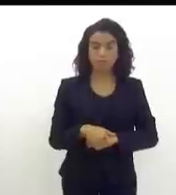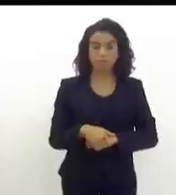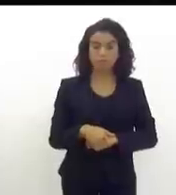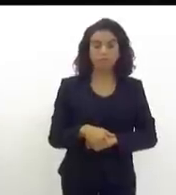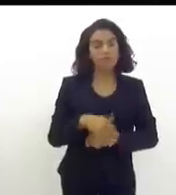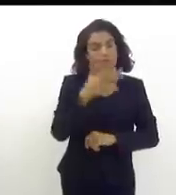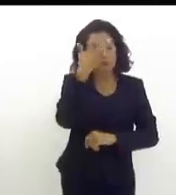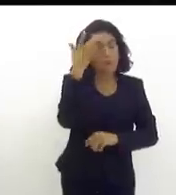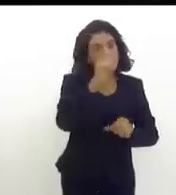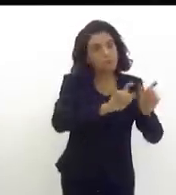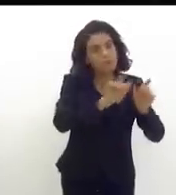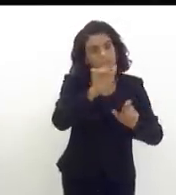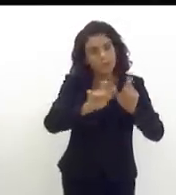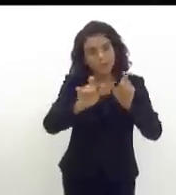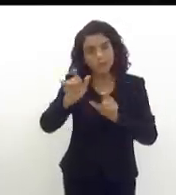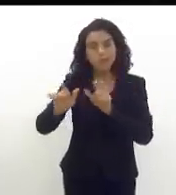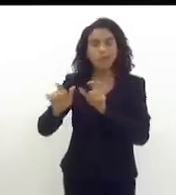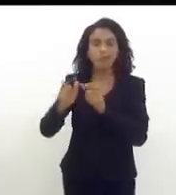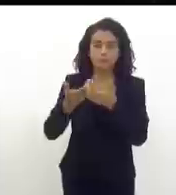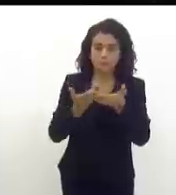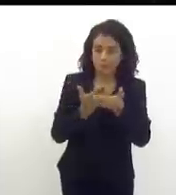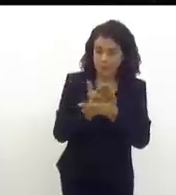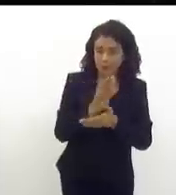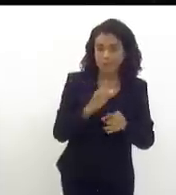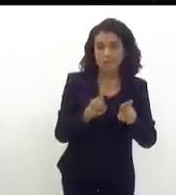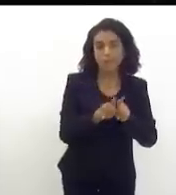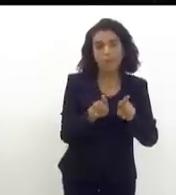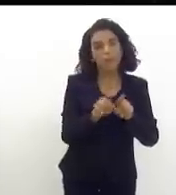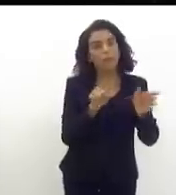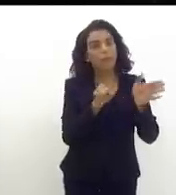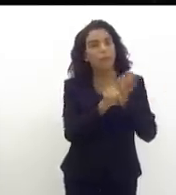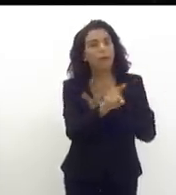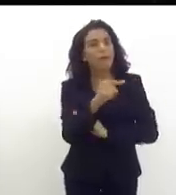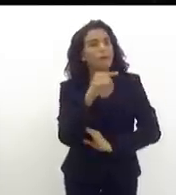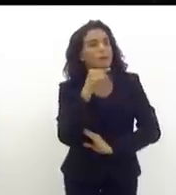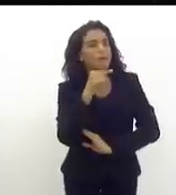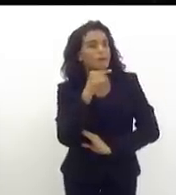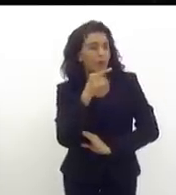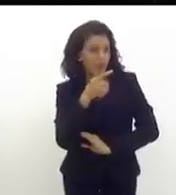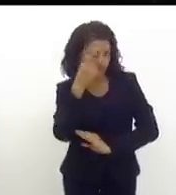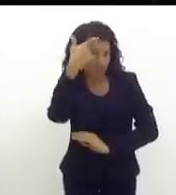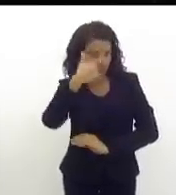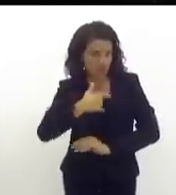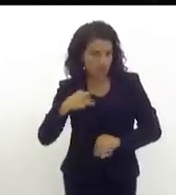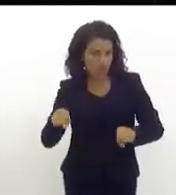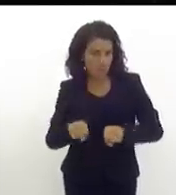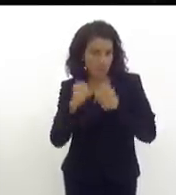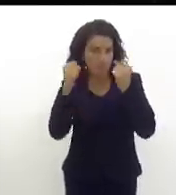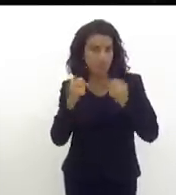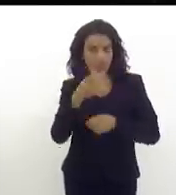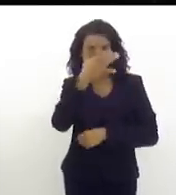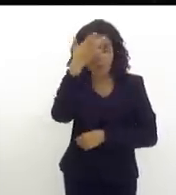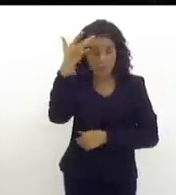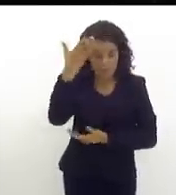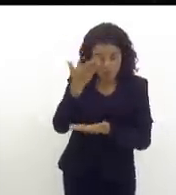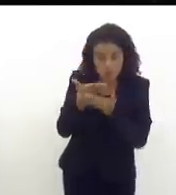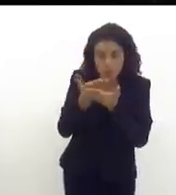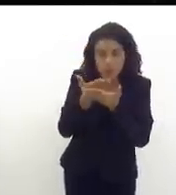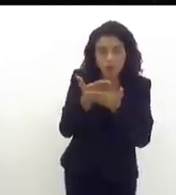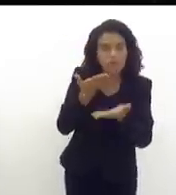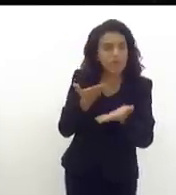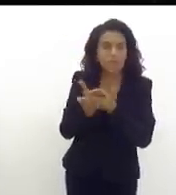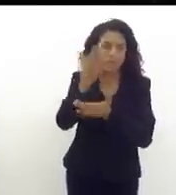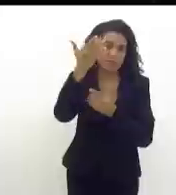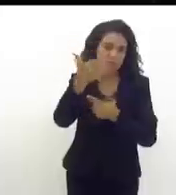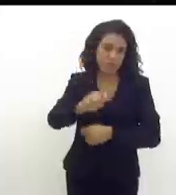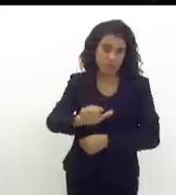pessoas que passaram estão fazendo questionamento que talvez serão prejudicados Mas quem estudou realmente vai passar de